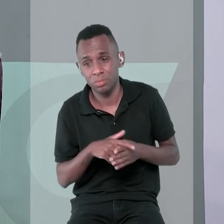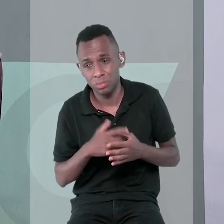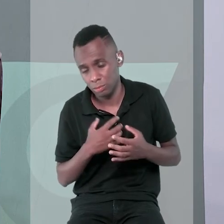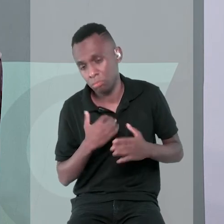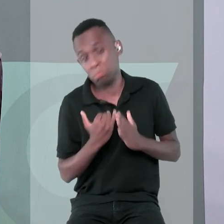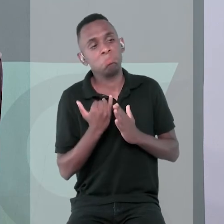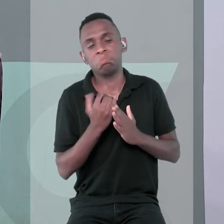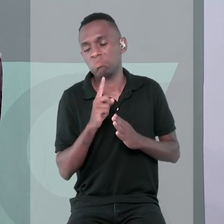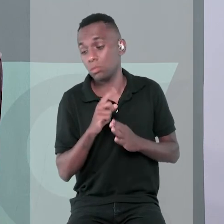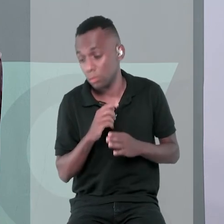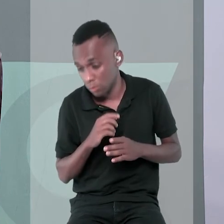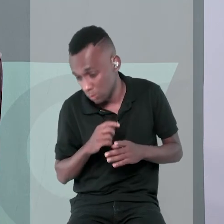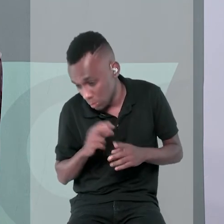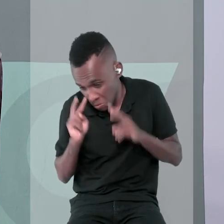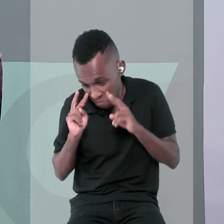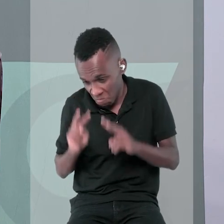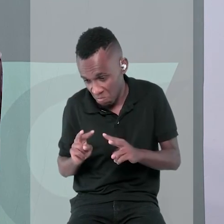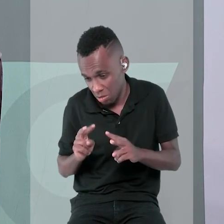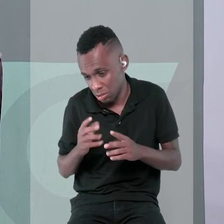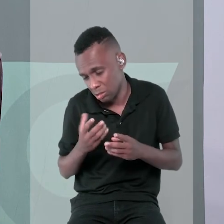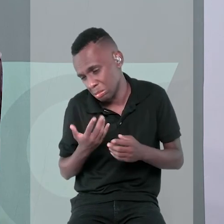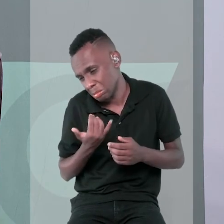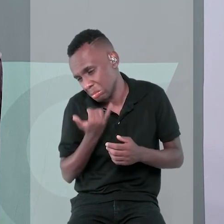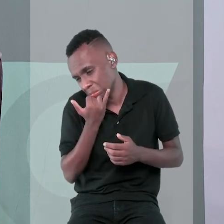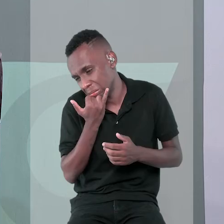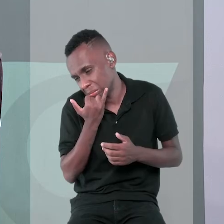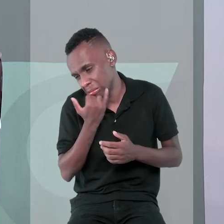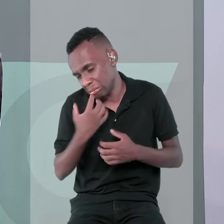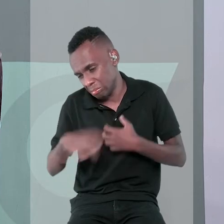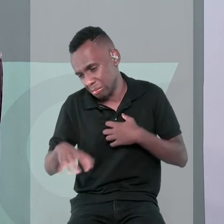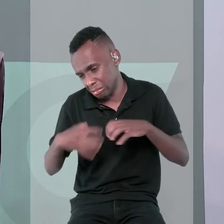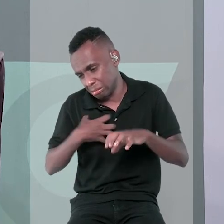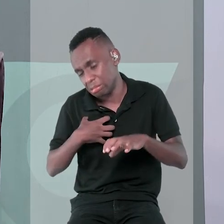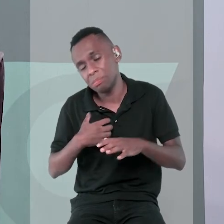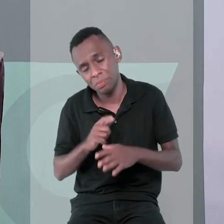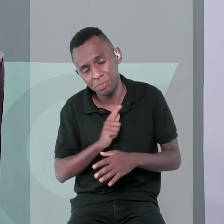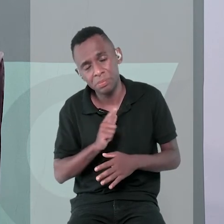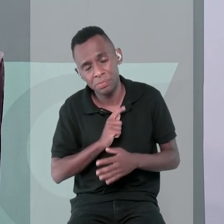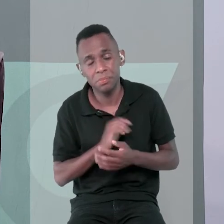com superioridade, mas com clemência, né? Com empatia, compaixão.